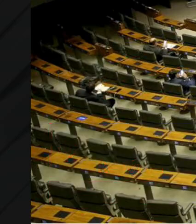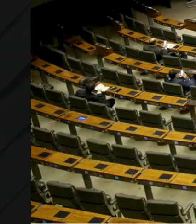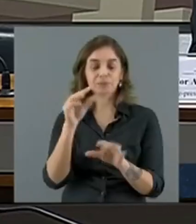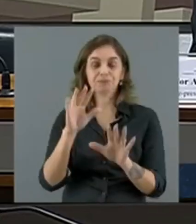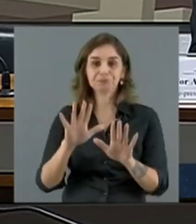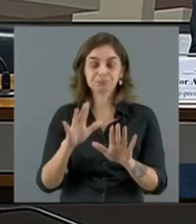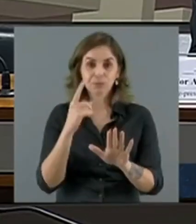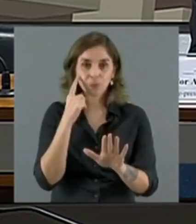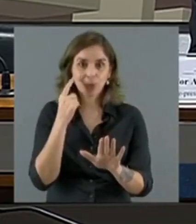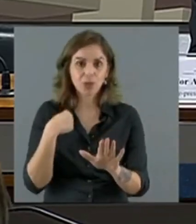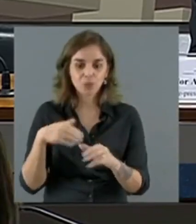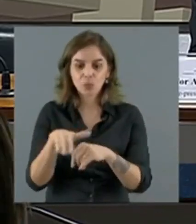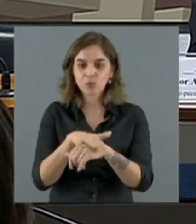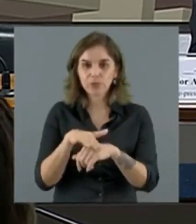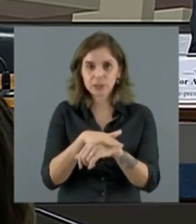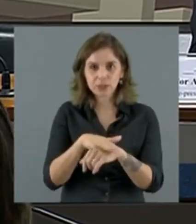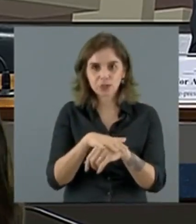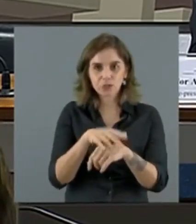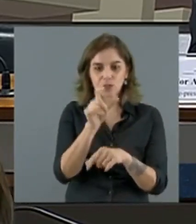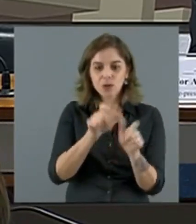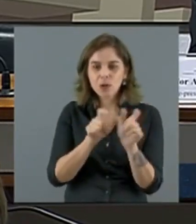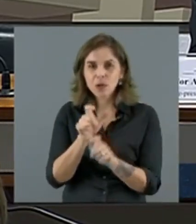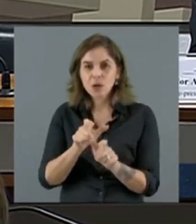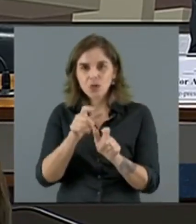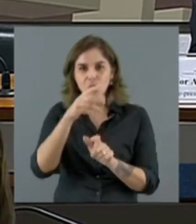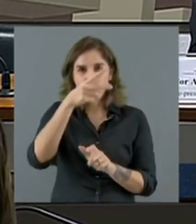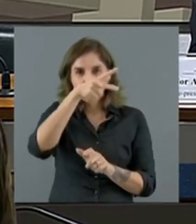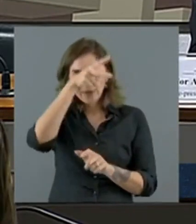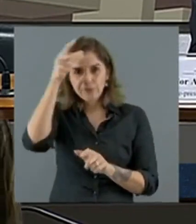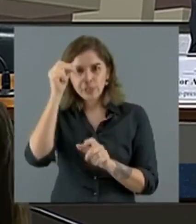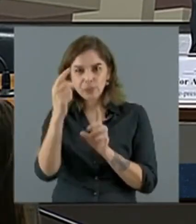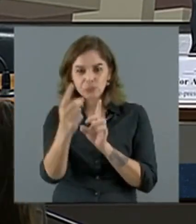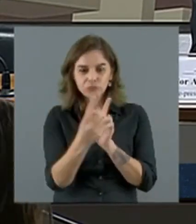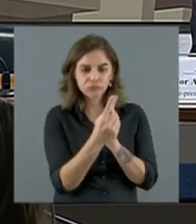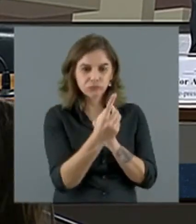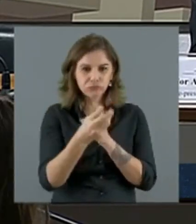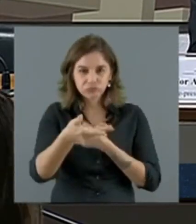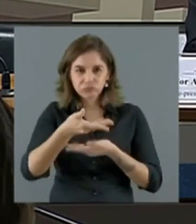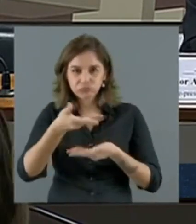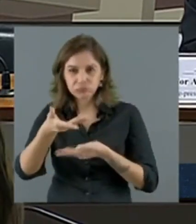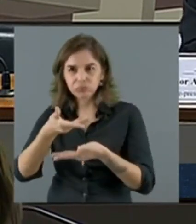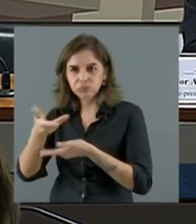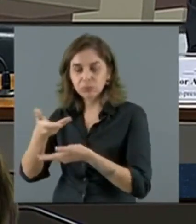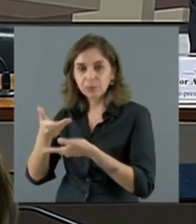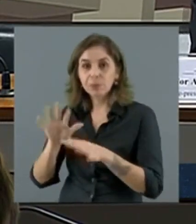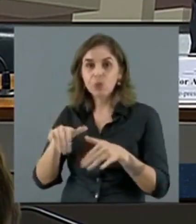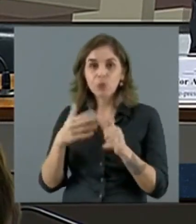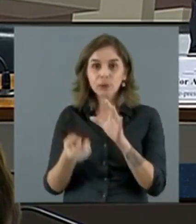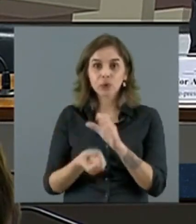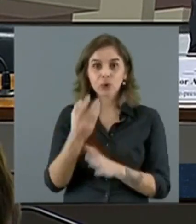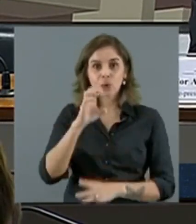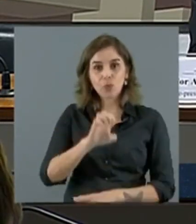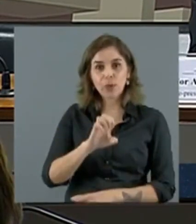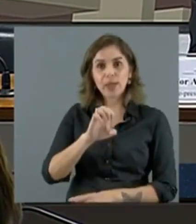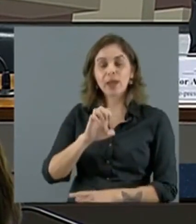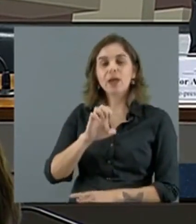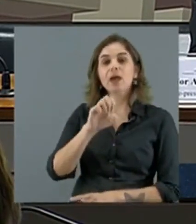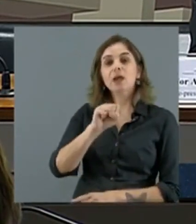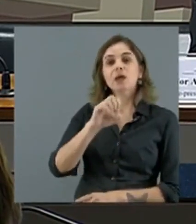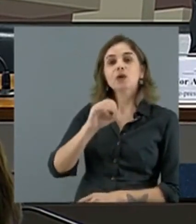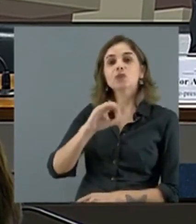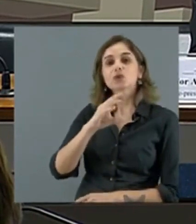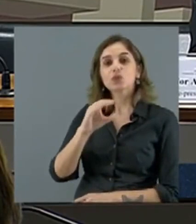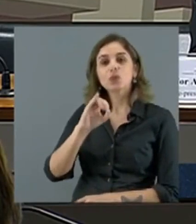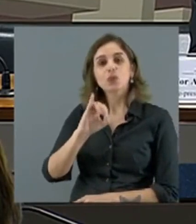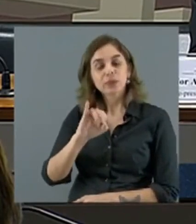semana e enviado à sanção do presidente Luiz Inácio Lula da Silva. A validade do atual modelo de desoneração acaba em dezembro